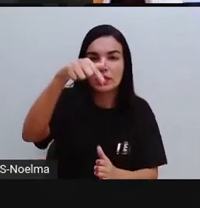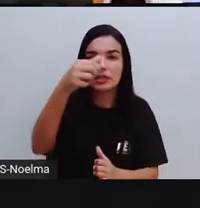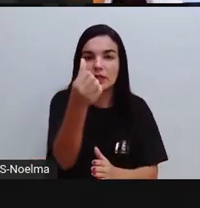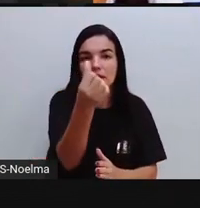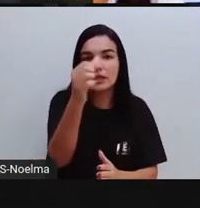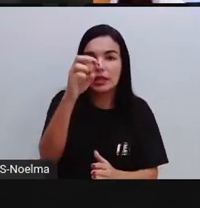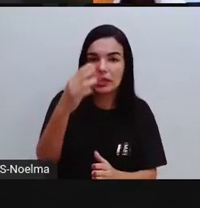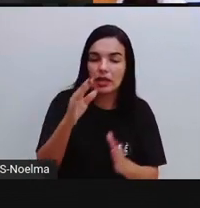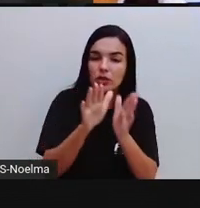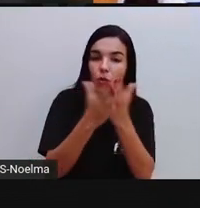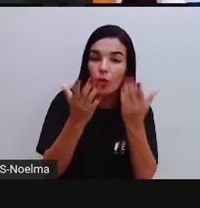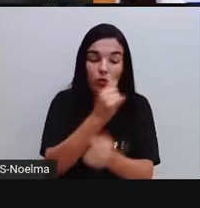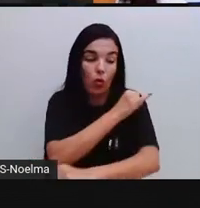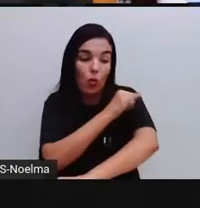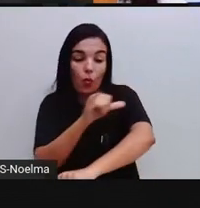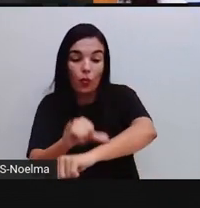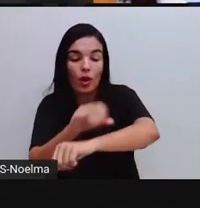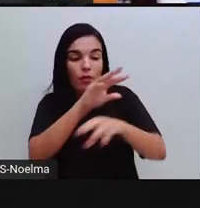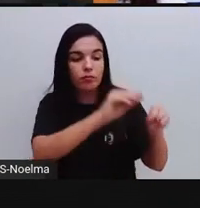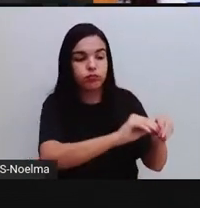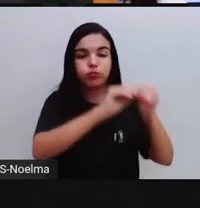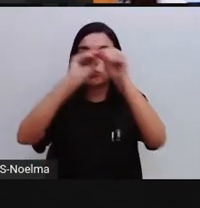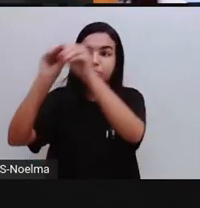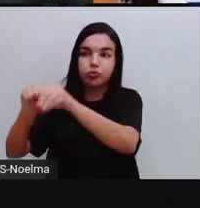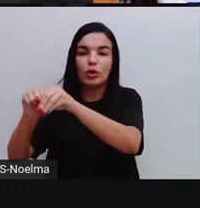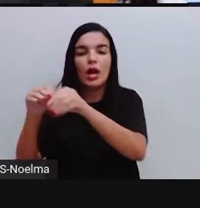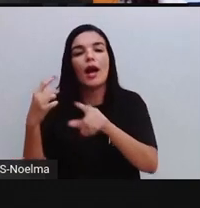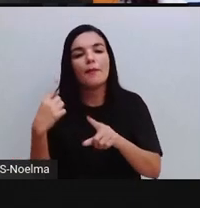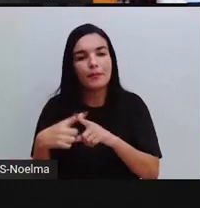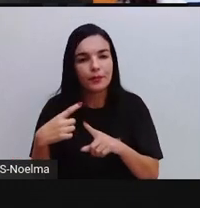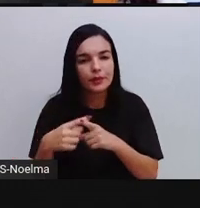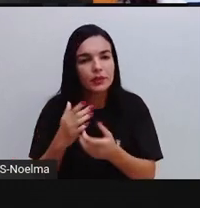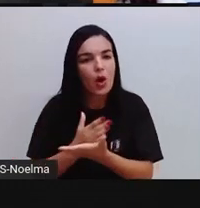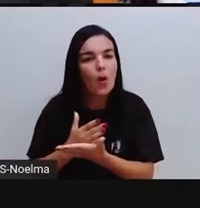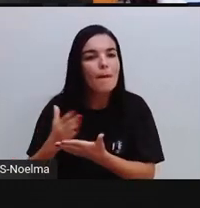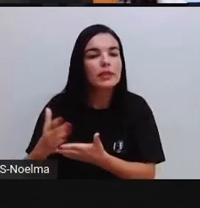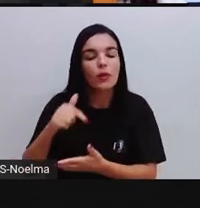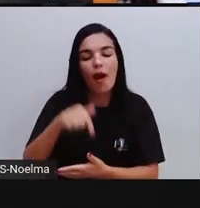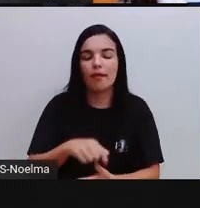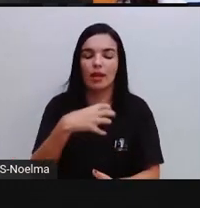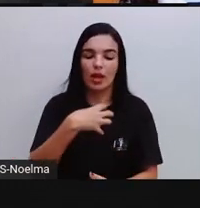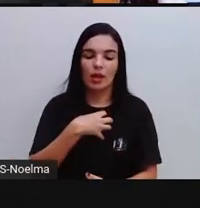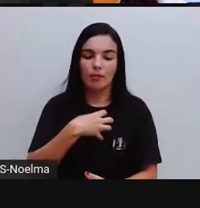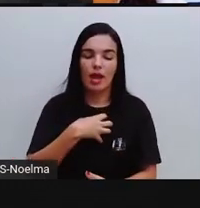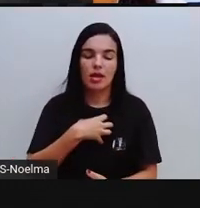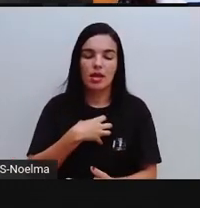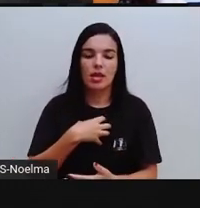Rio de Janeiro. Por isso que iniciou-se aí exatamente no Nordeste,